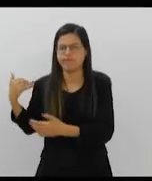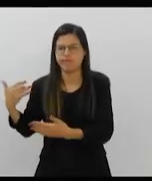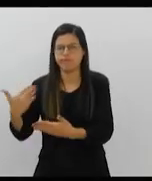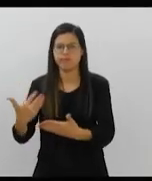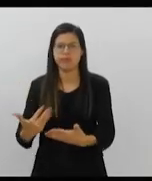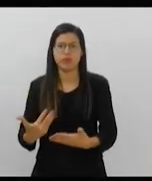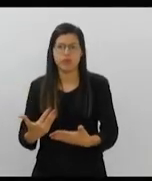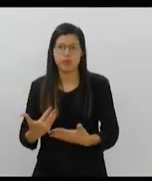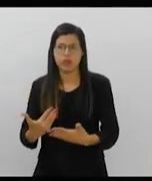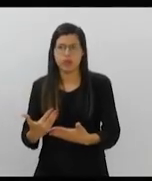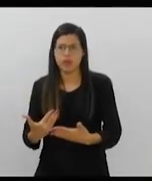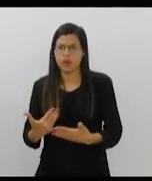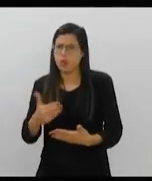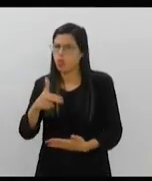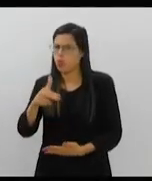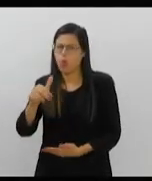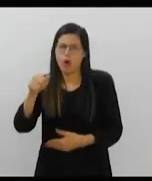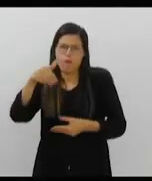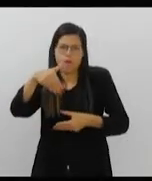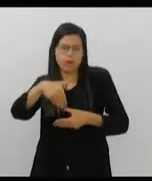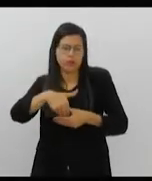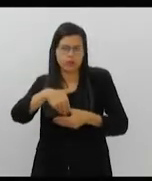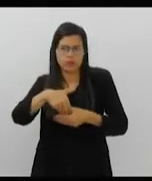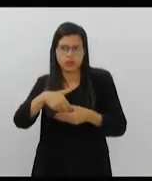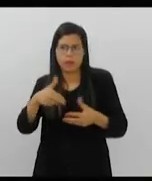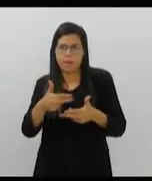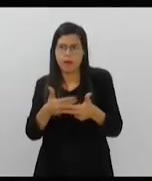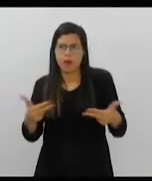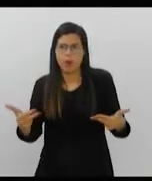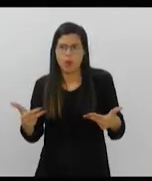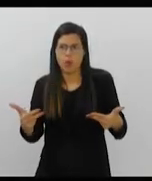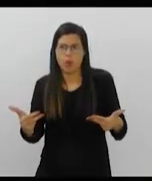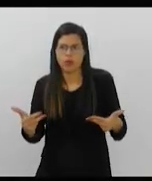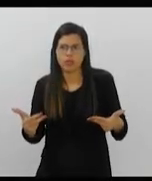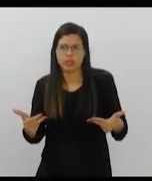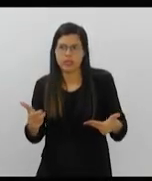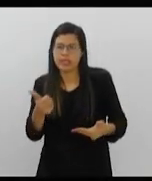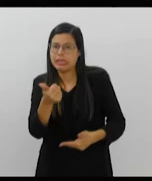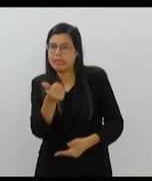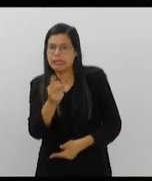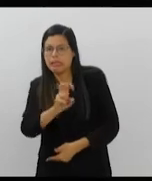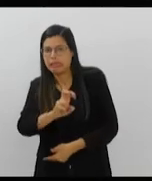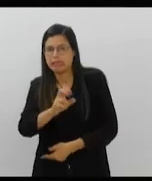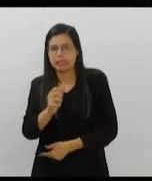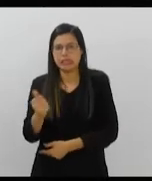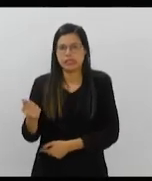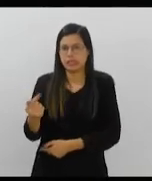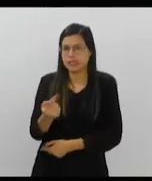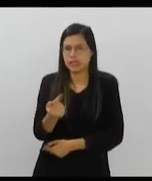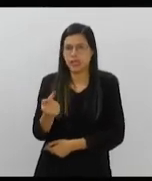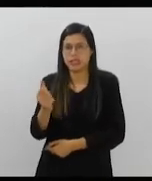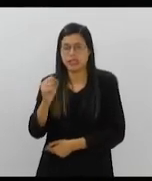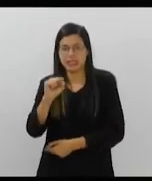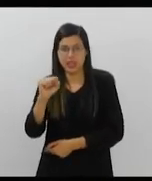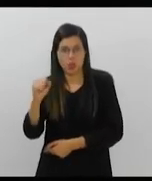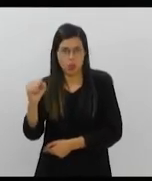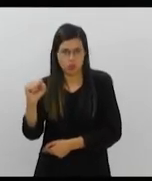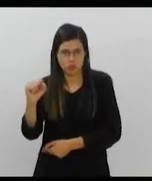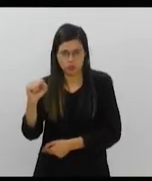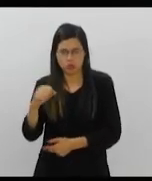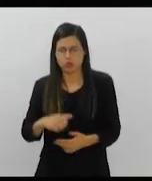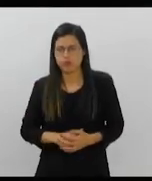E jamais voto alguma coisa em 15, 17 segundos. Vamos